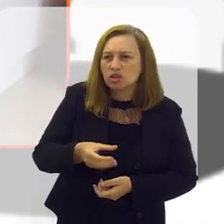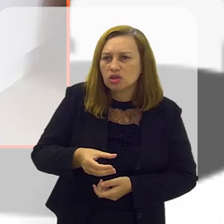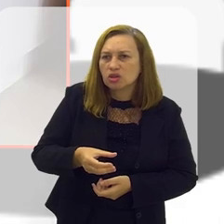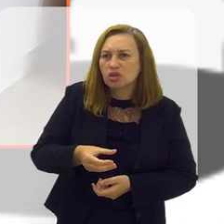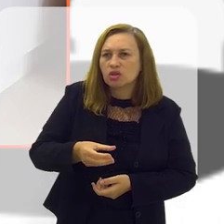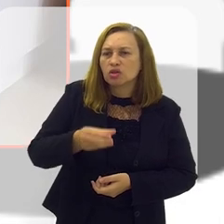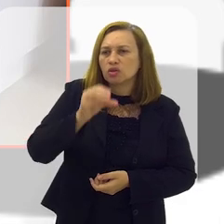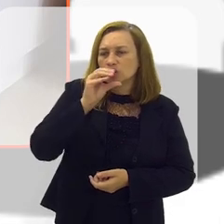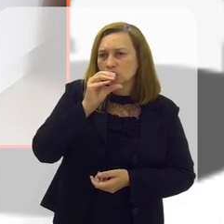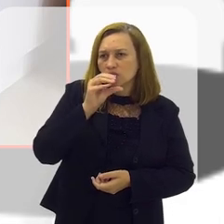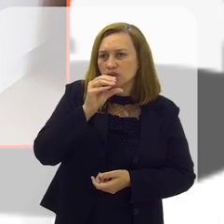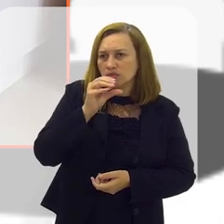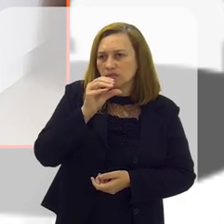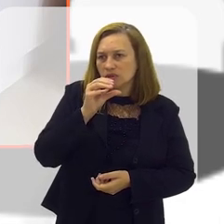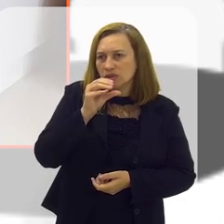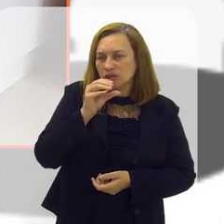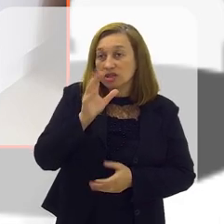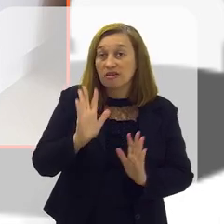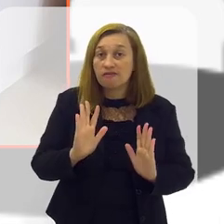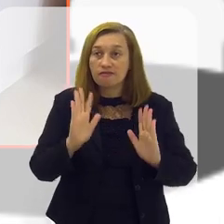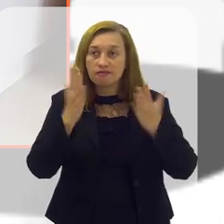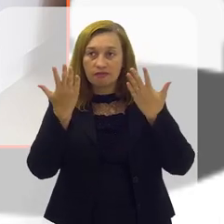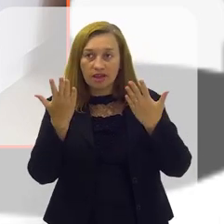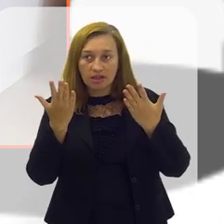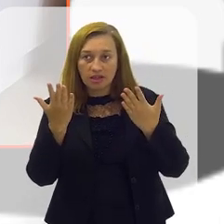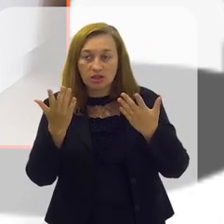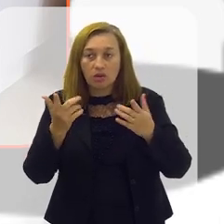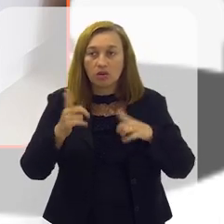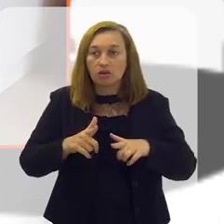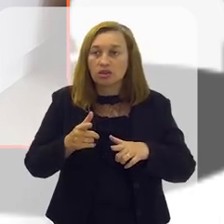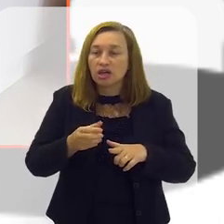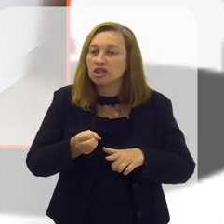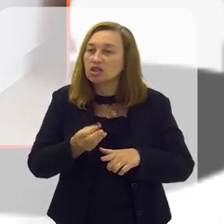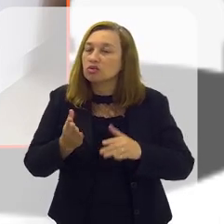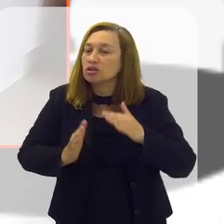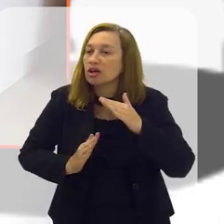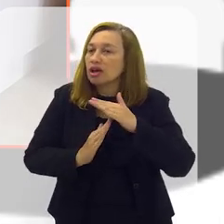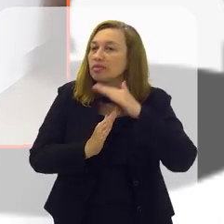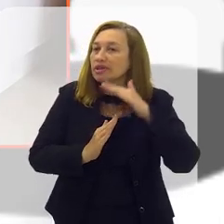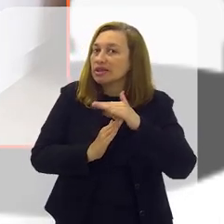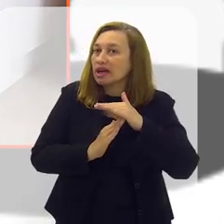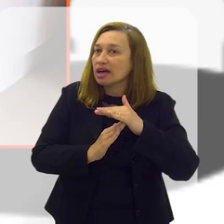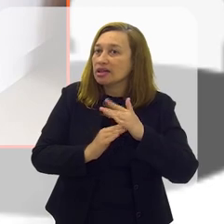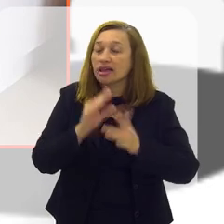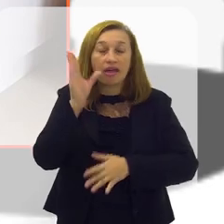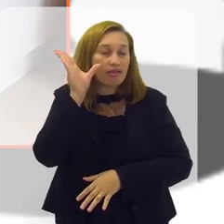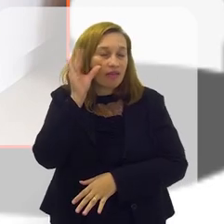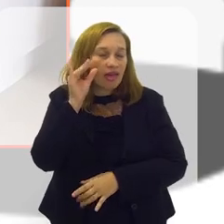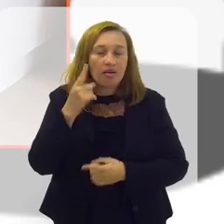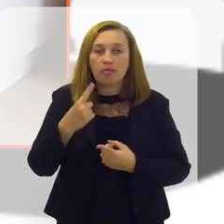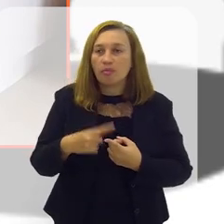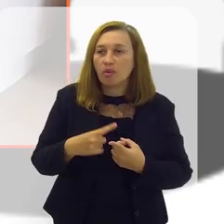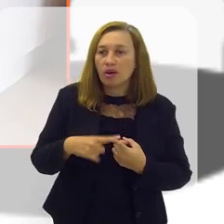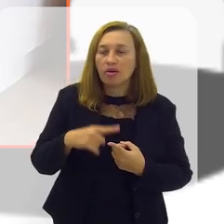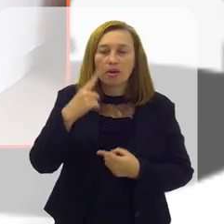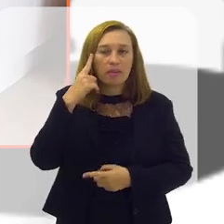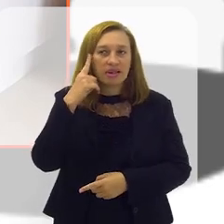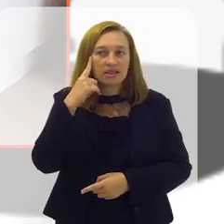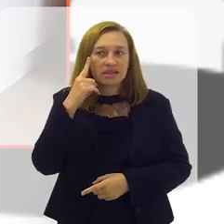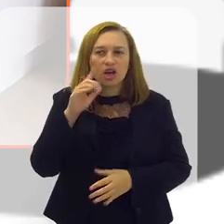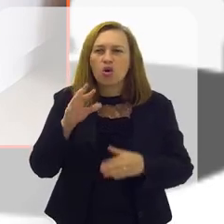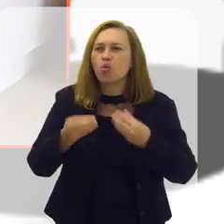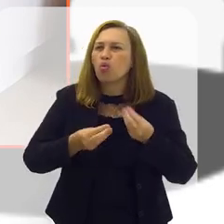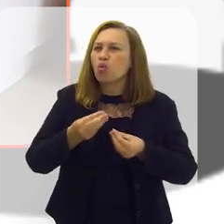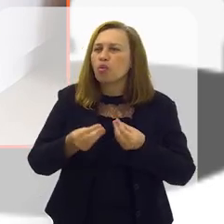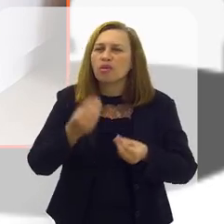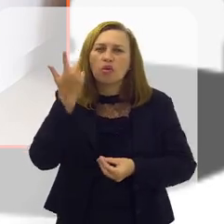doses extras de bebida em festas onde as quantidades eram limitadas? É interessante para a gente